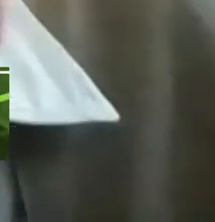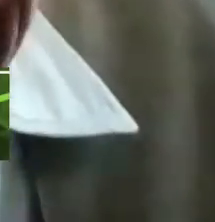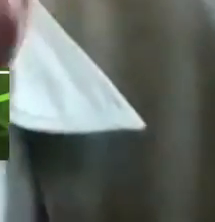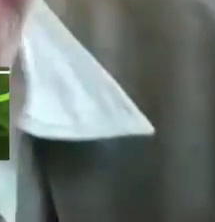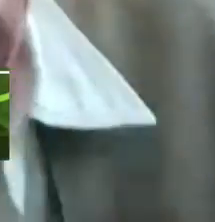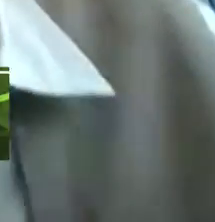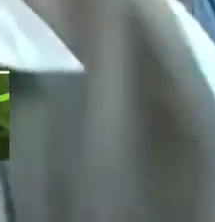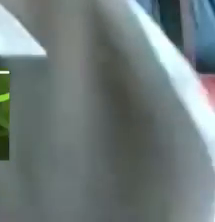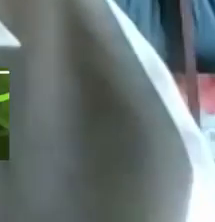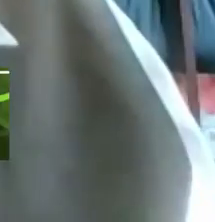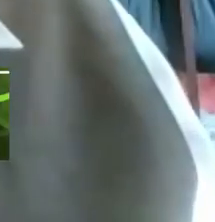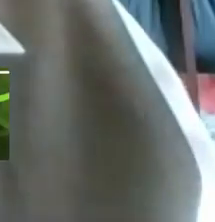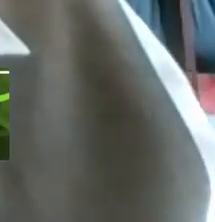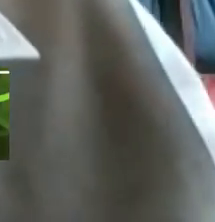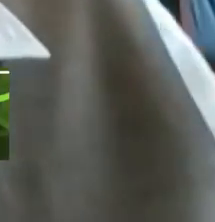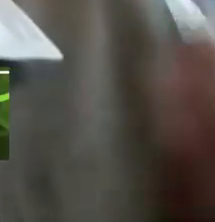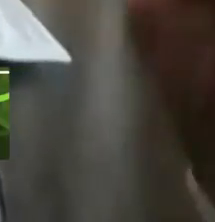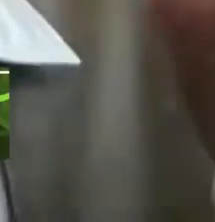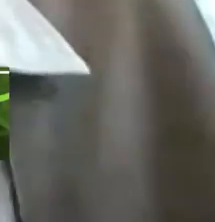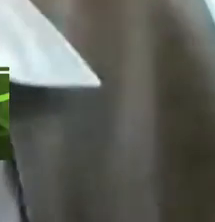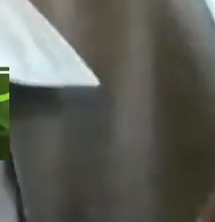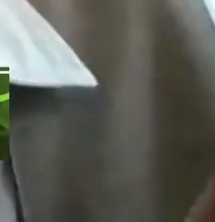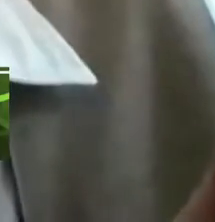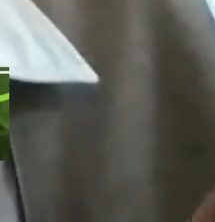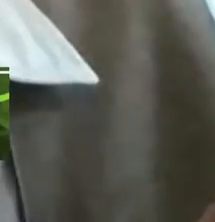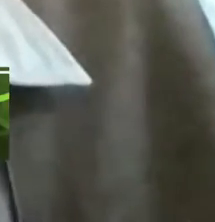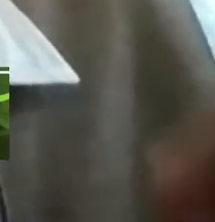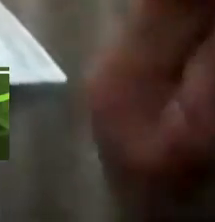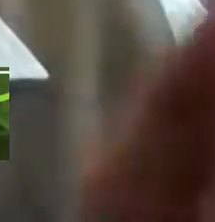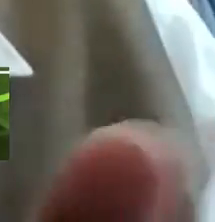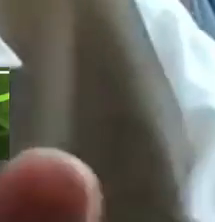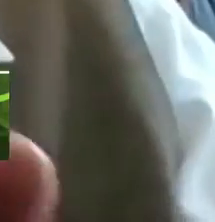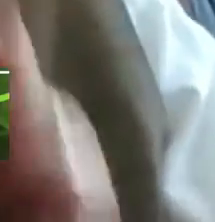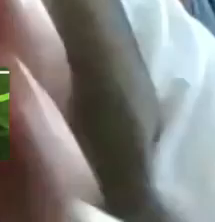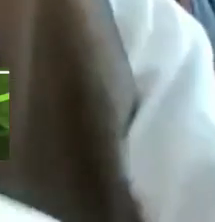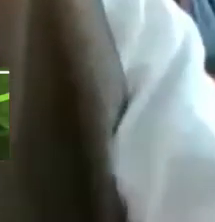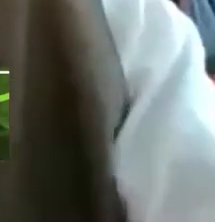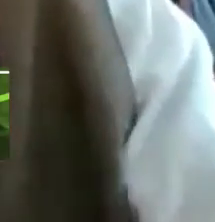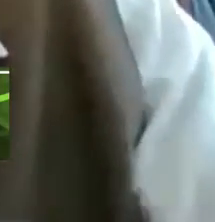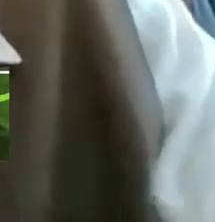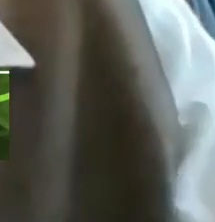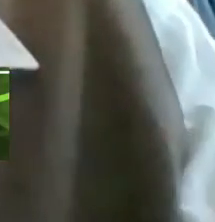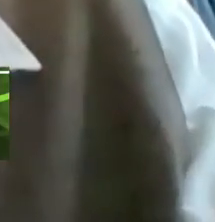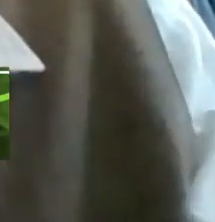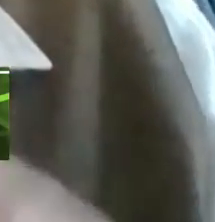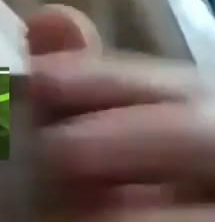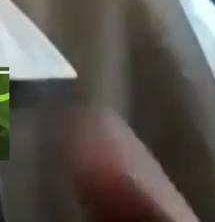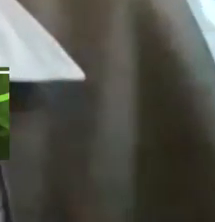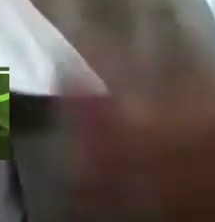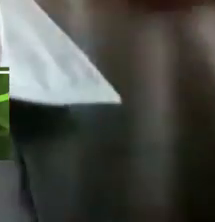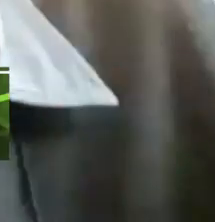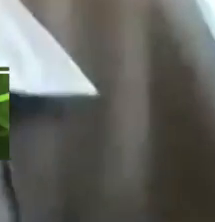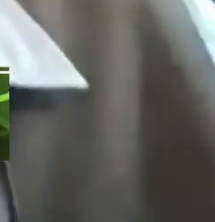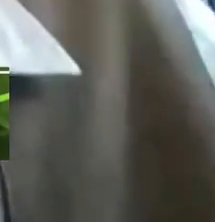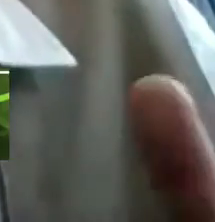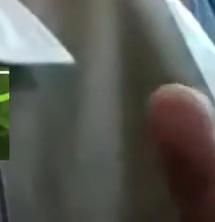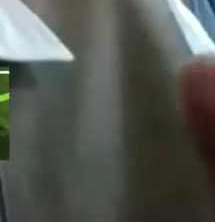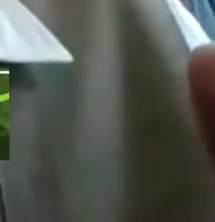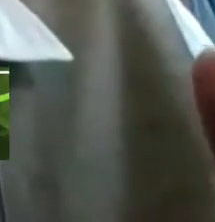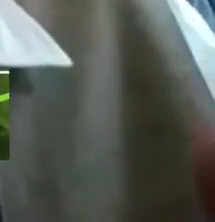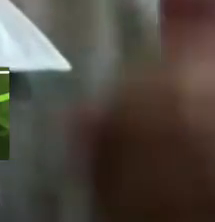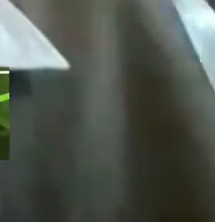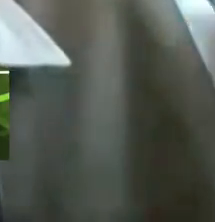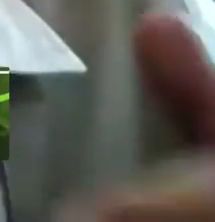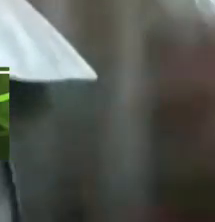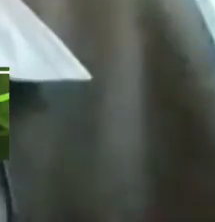massacre maior do que esse e cultura não é só cinema teatro música cultura é memória do